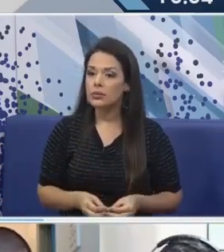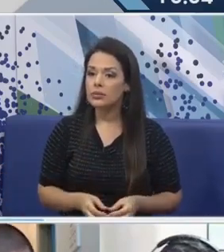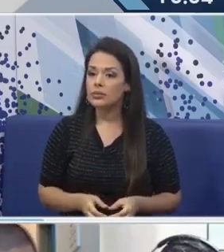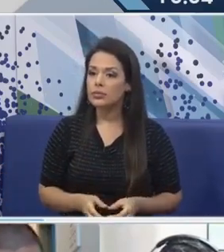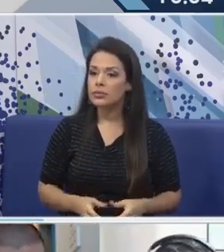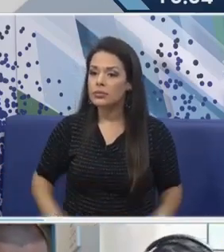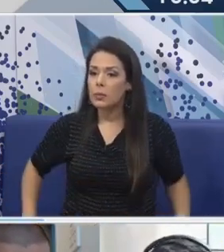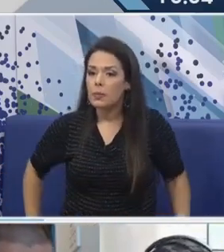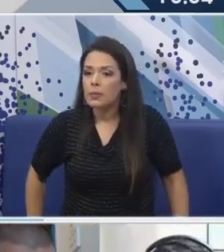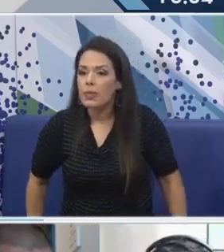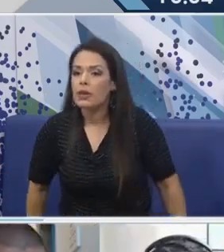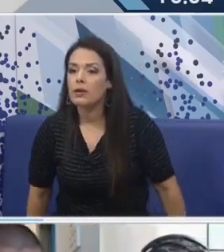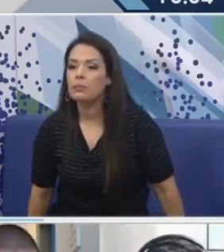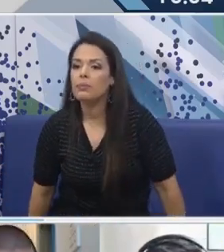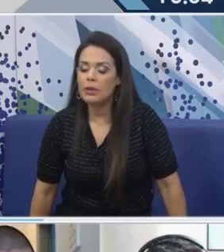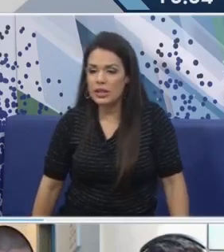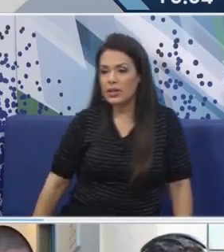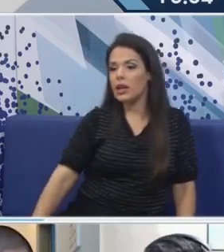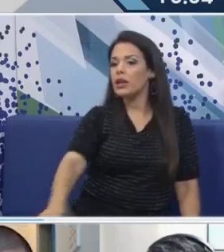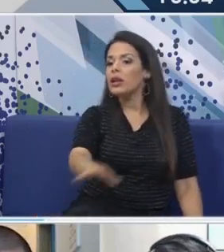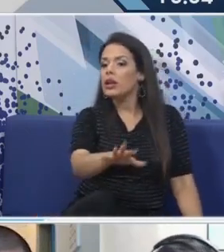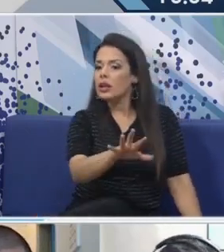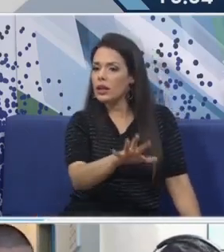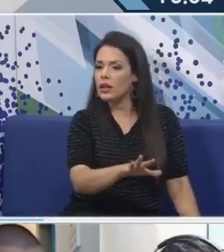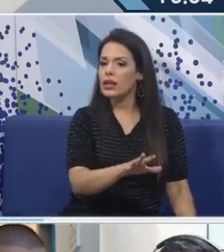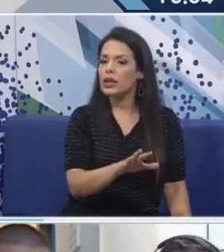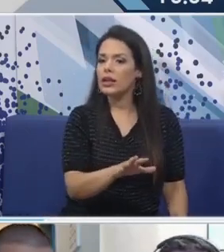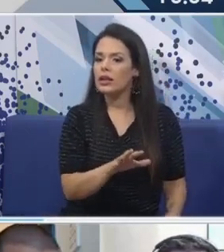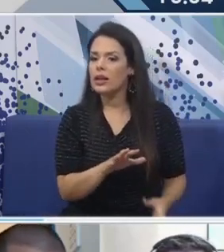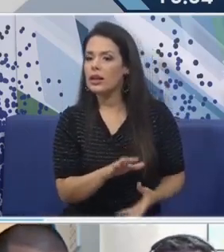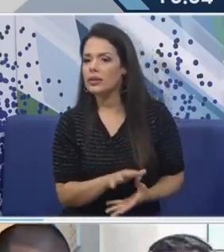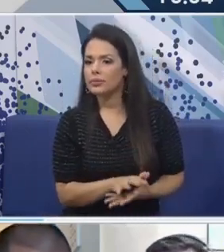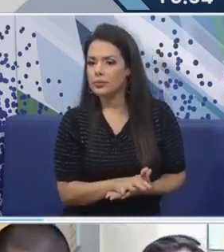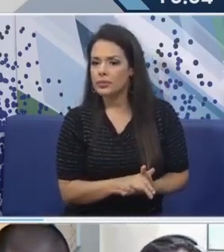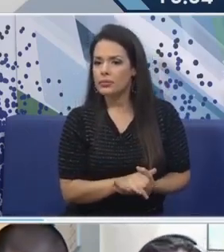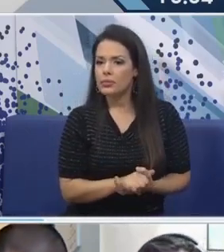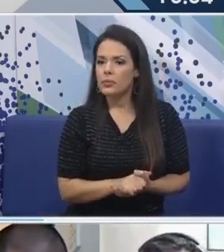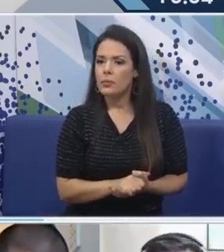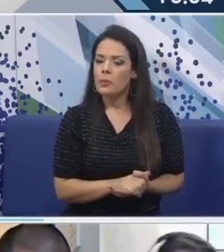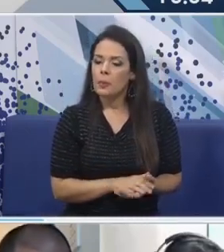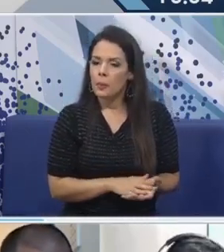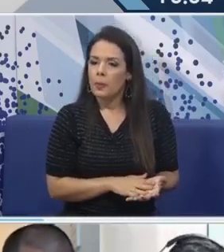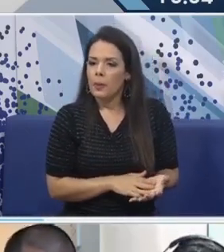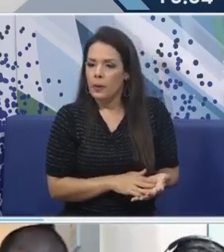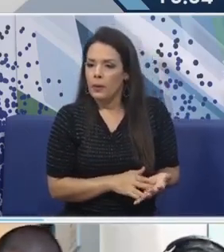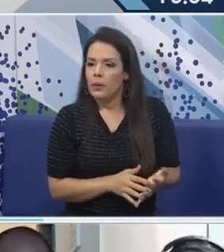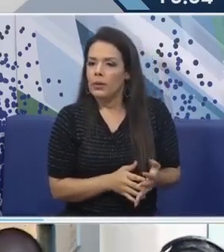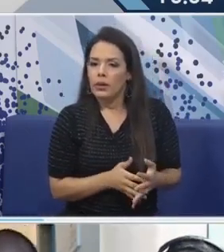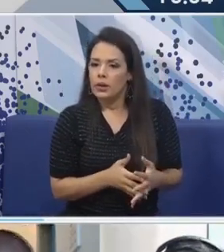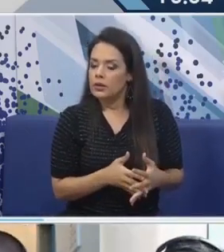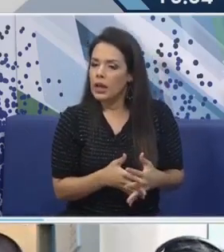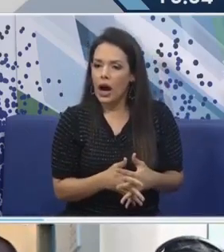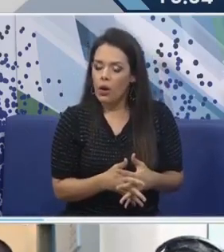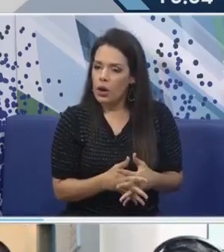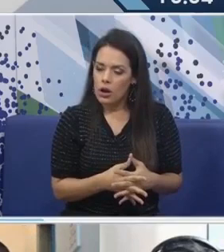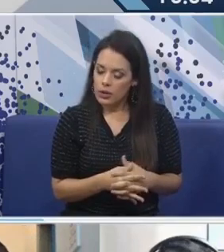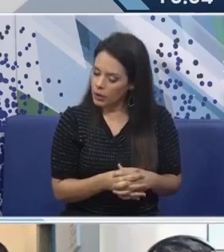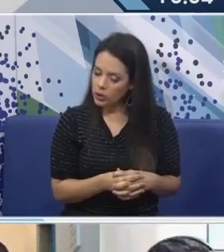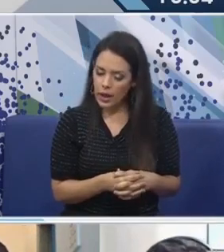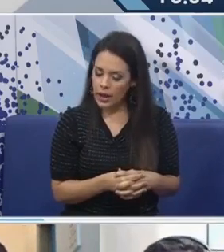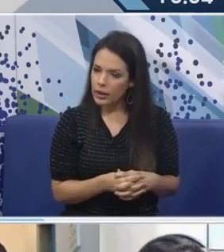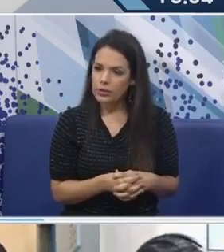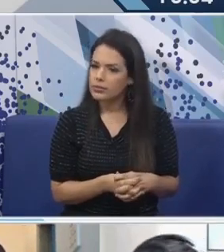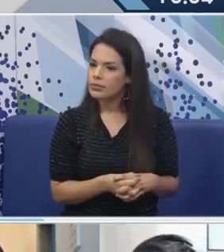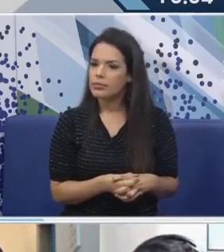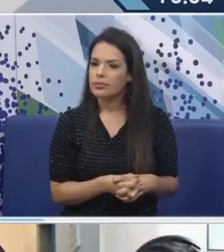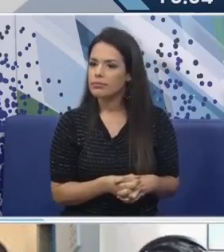Botafogo precisa de uma sequência agora precisa... grande de pontos. Abissal. O Botafogo não tem um grande jogador para chamar a responsabilidade não, no elenco. Não tem